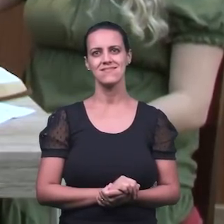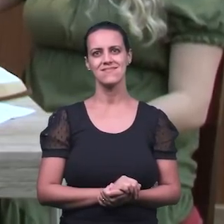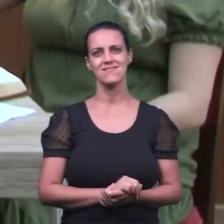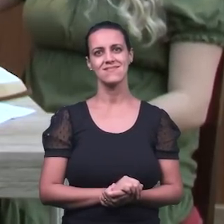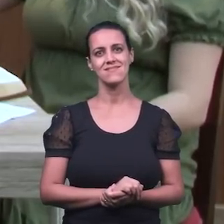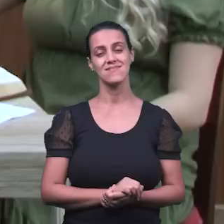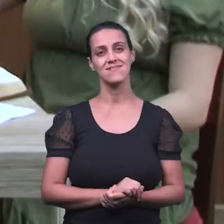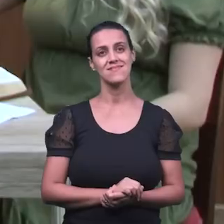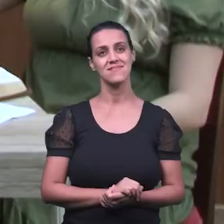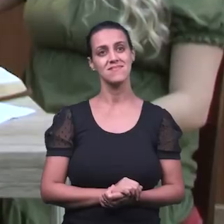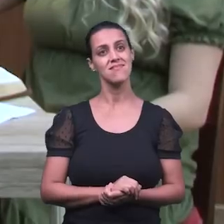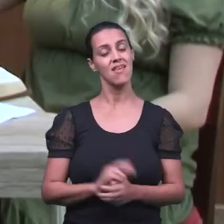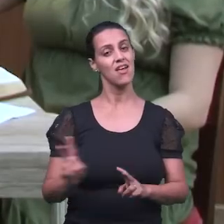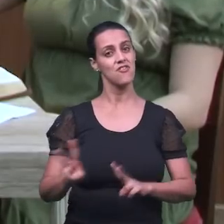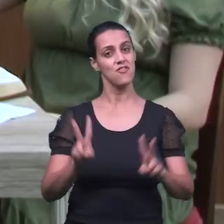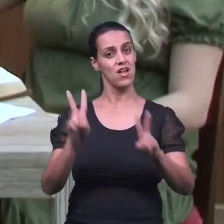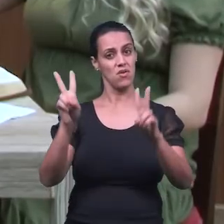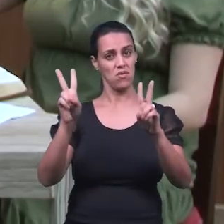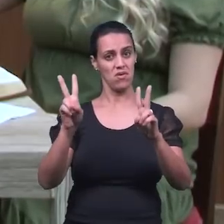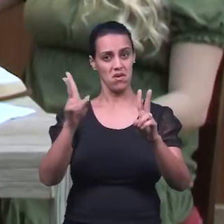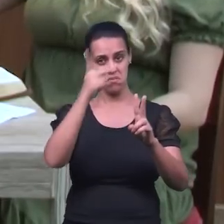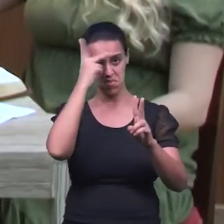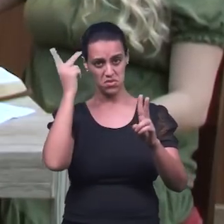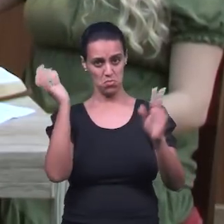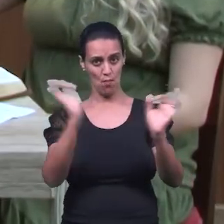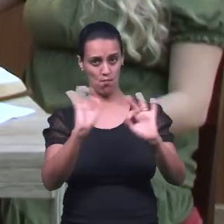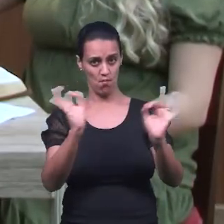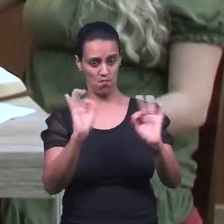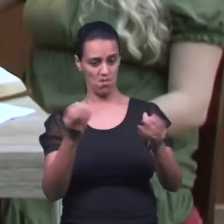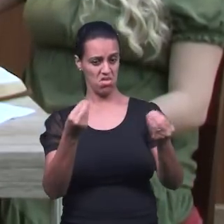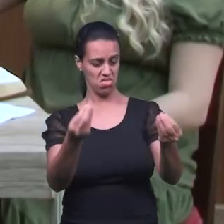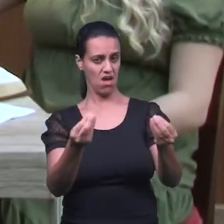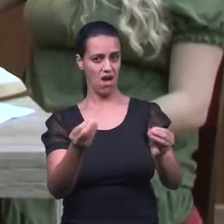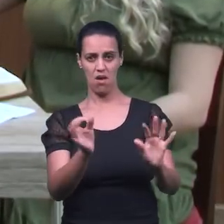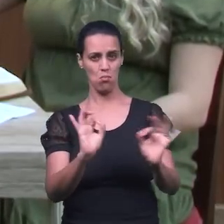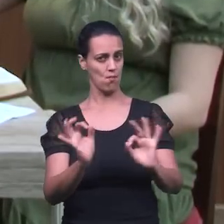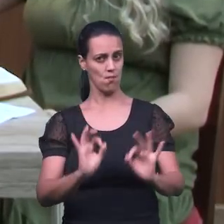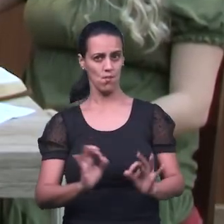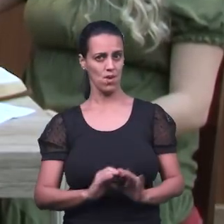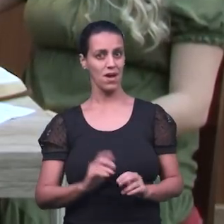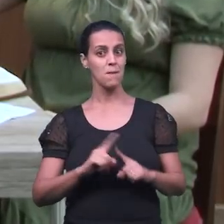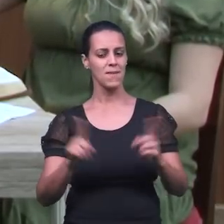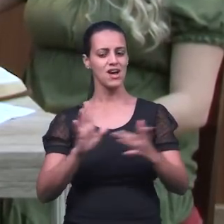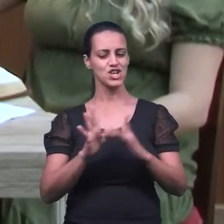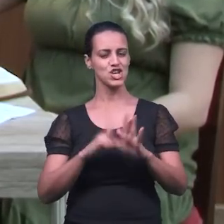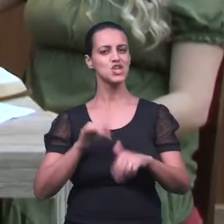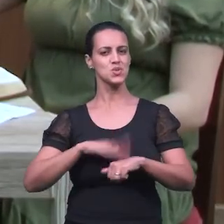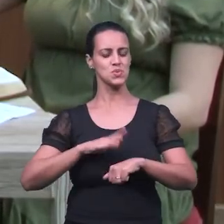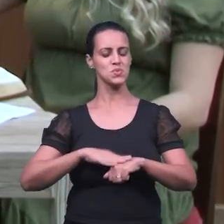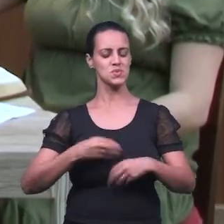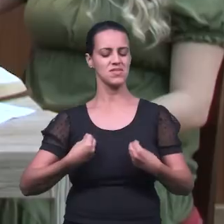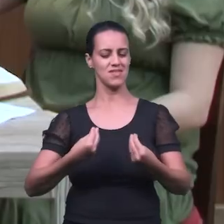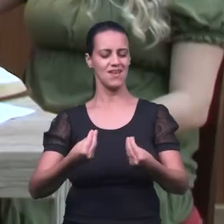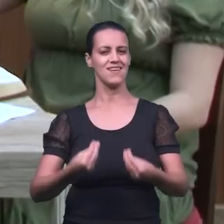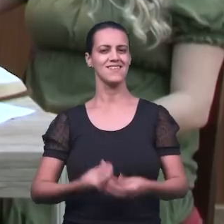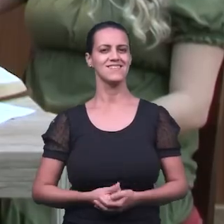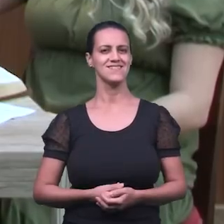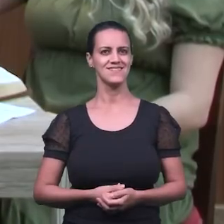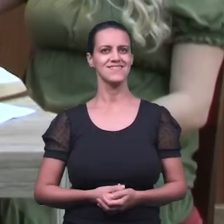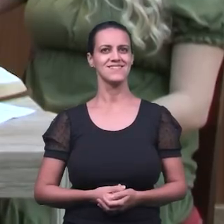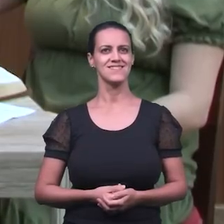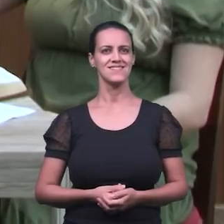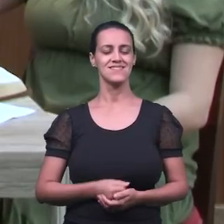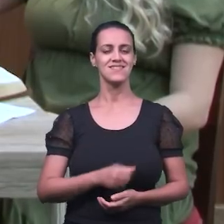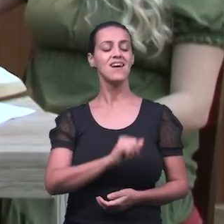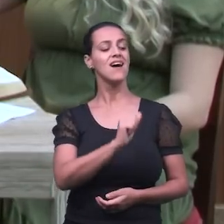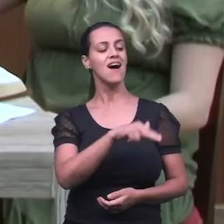E é um valor, veja só, é um valor que ninguém quer dar, a sua vida, não é? Mas ele deu. Louvado seja o nome do Senhor. Amém.